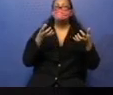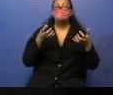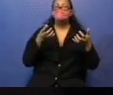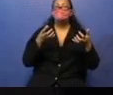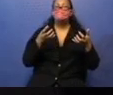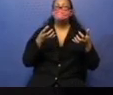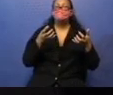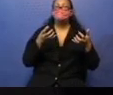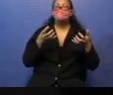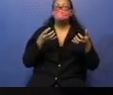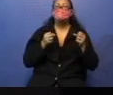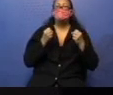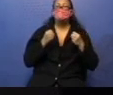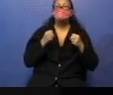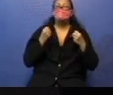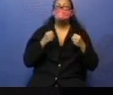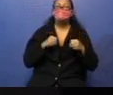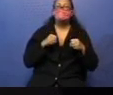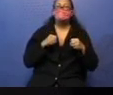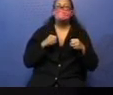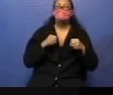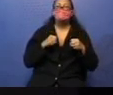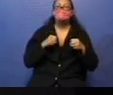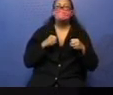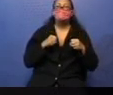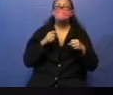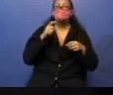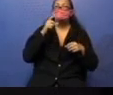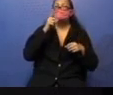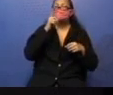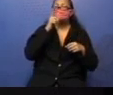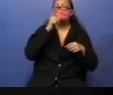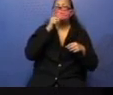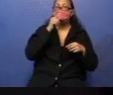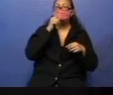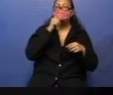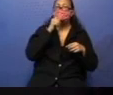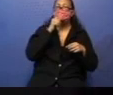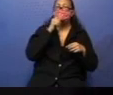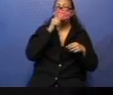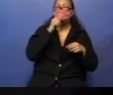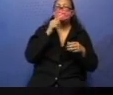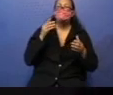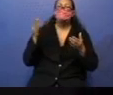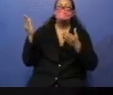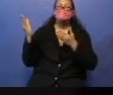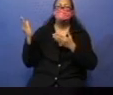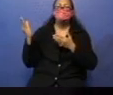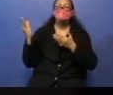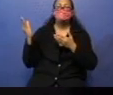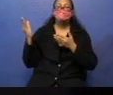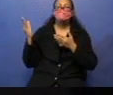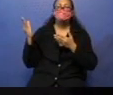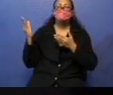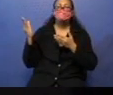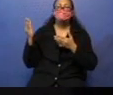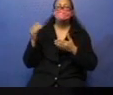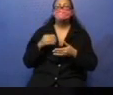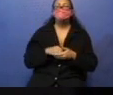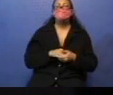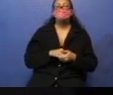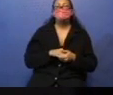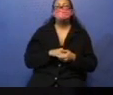o necessário é deixá-las em uma solução de hipoclorito de sódio a 2,5% em